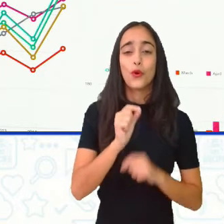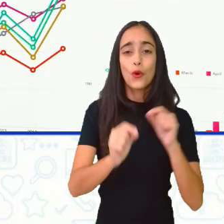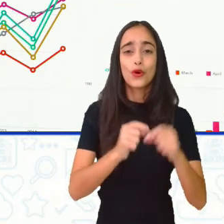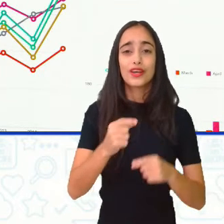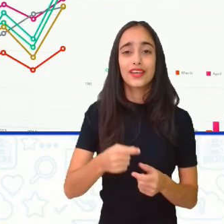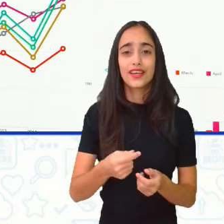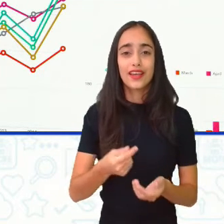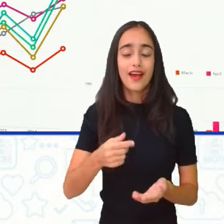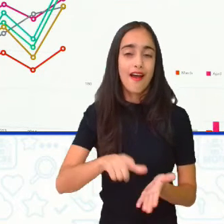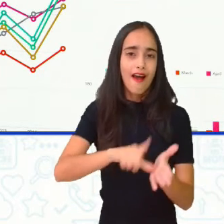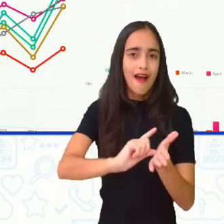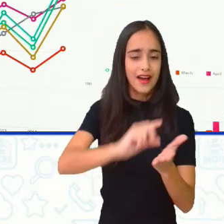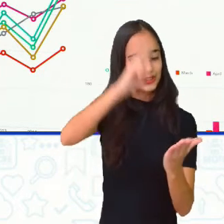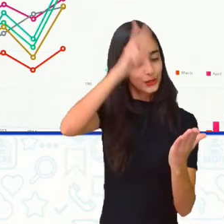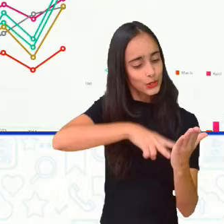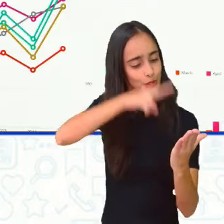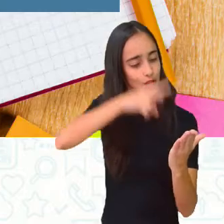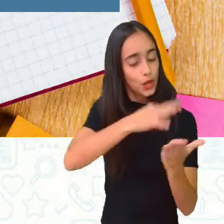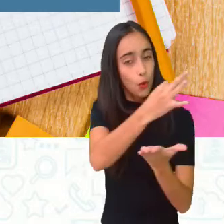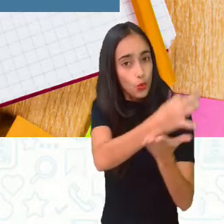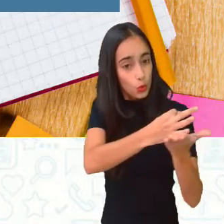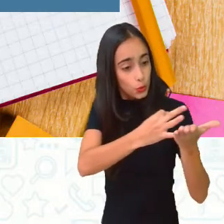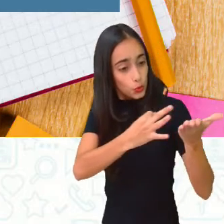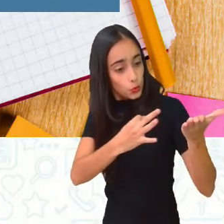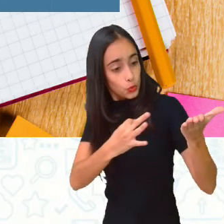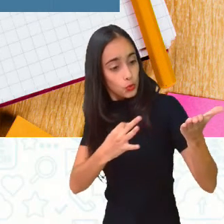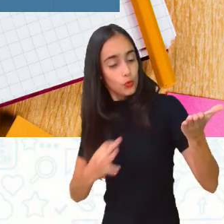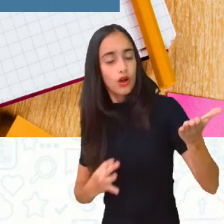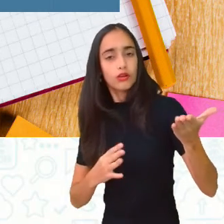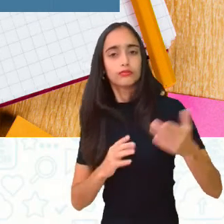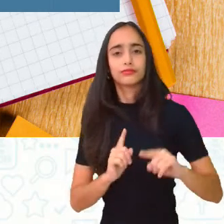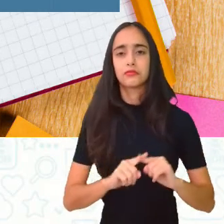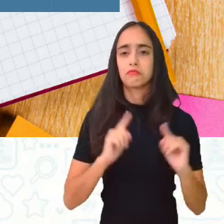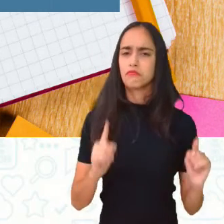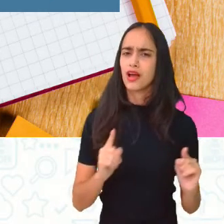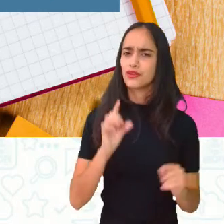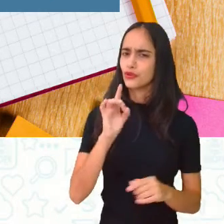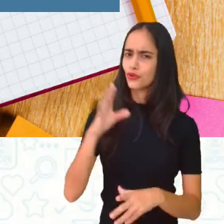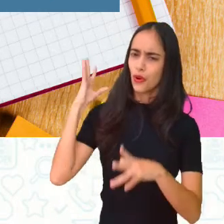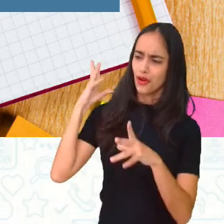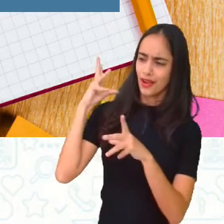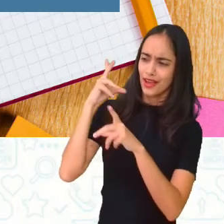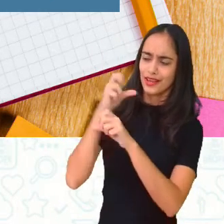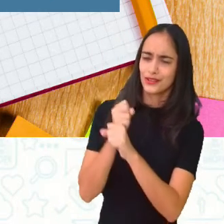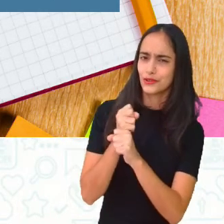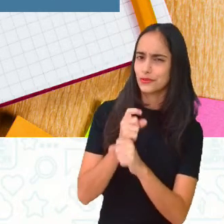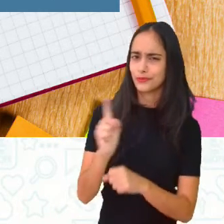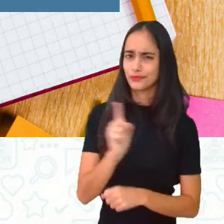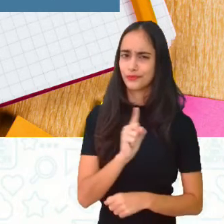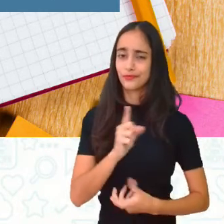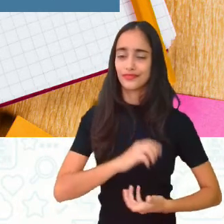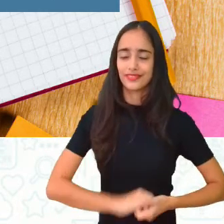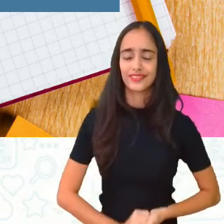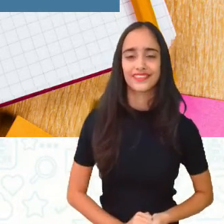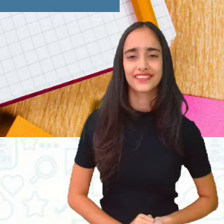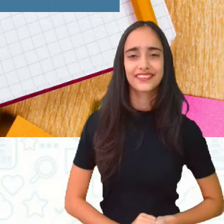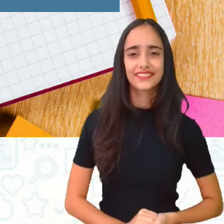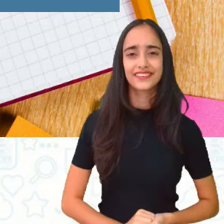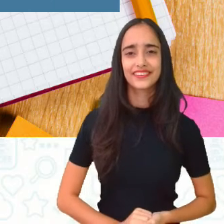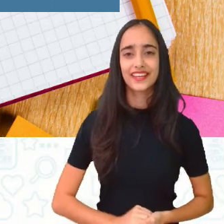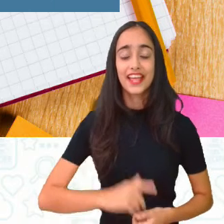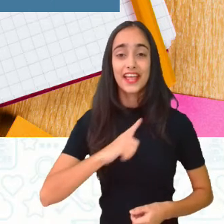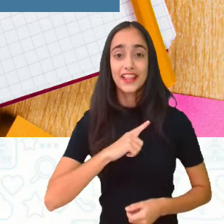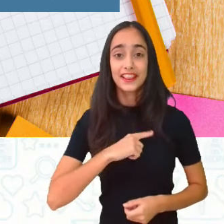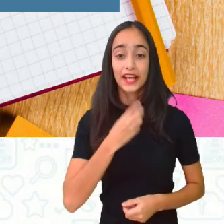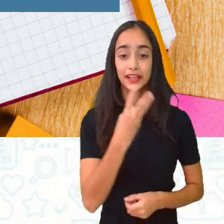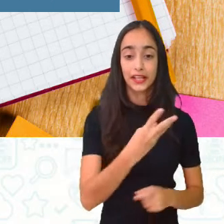mais extenso, mas que merece ser lido também, tá? Nem só de resumo vive as pessoas ocupadas, tá? Existem 3